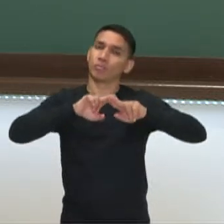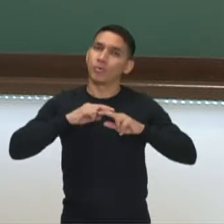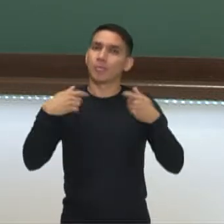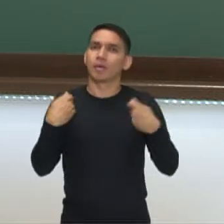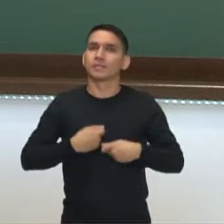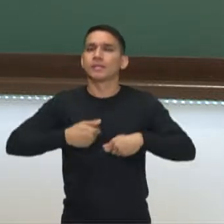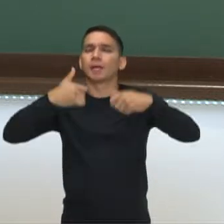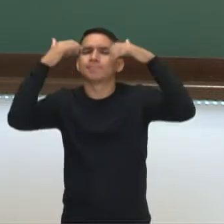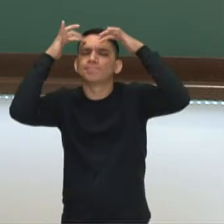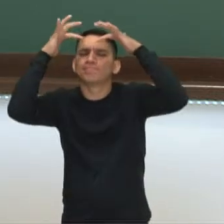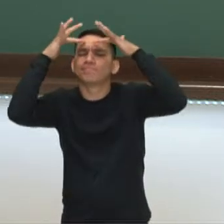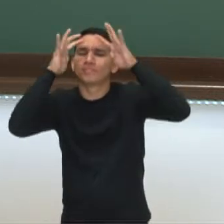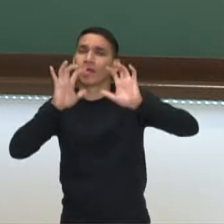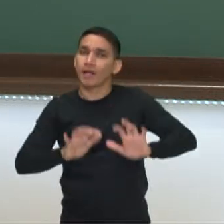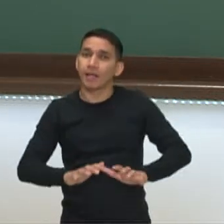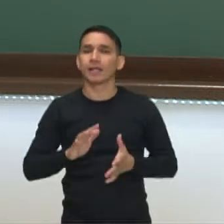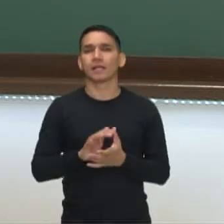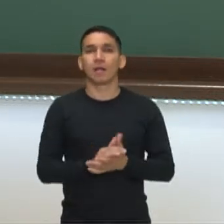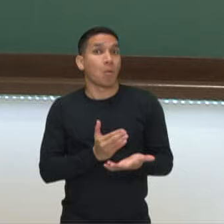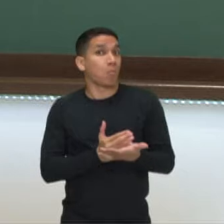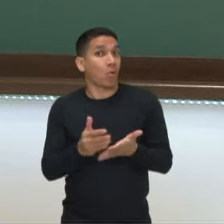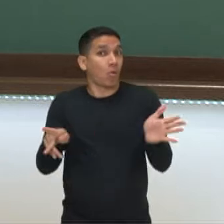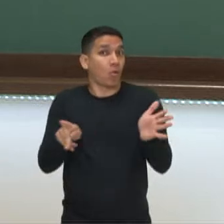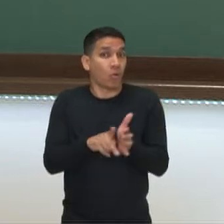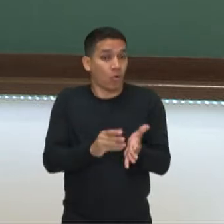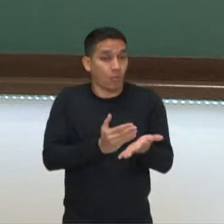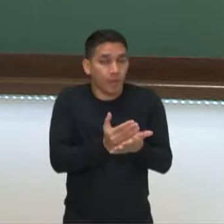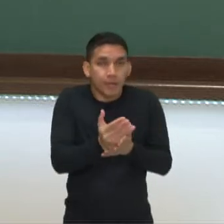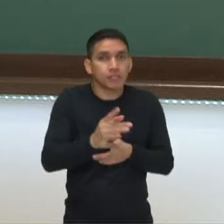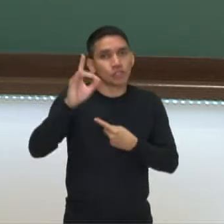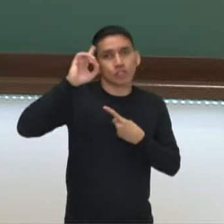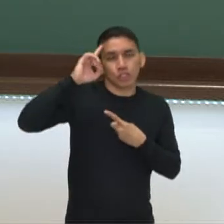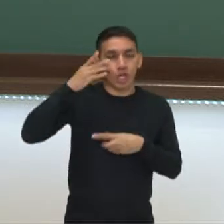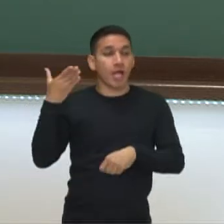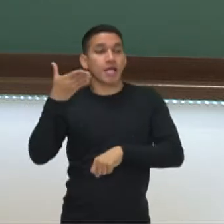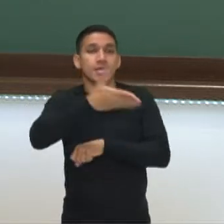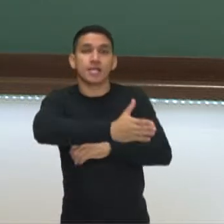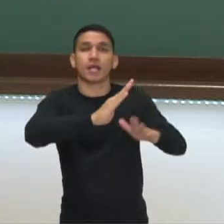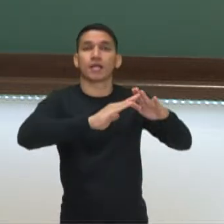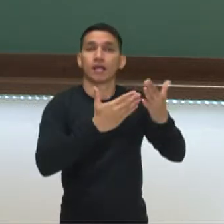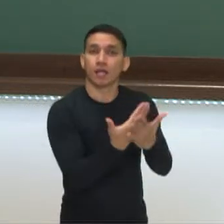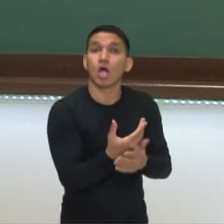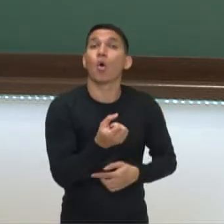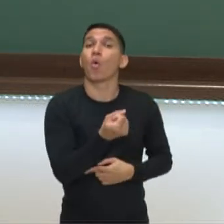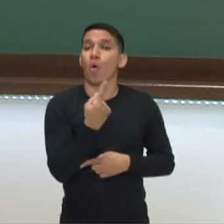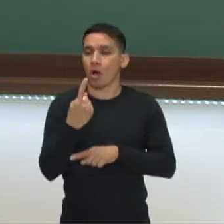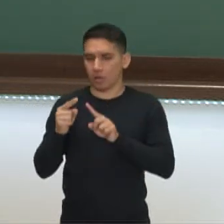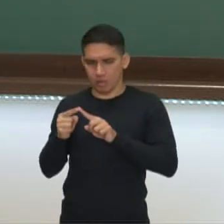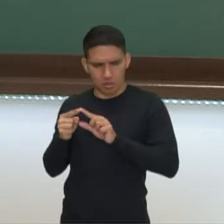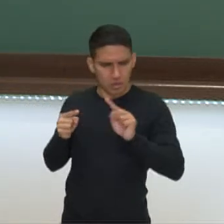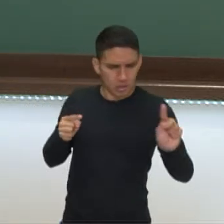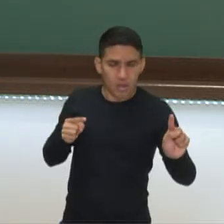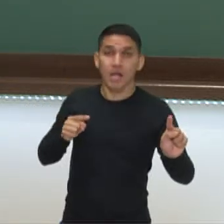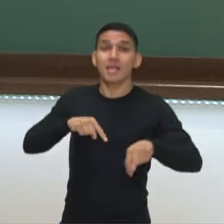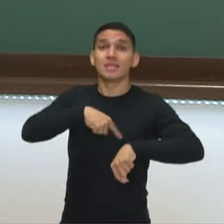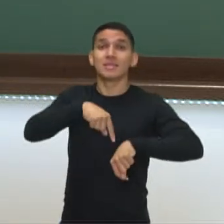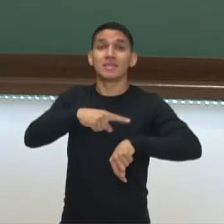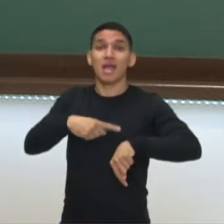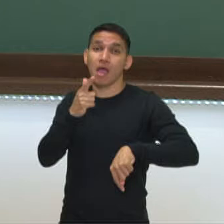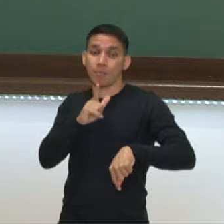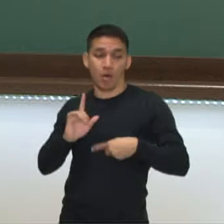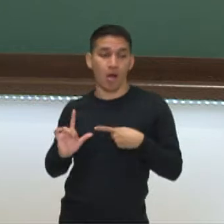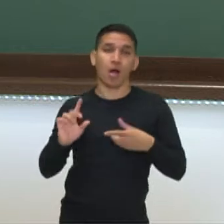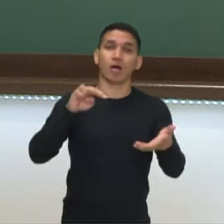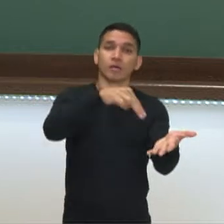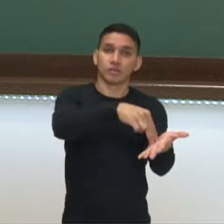nessa rotina, desde as tarefas diárias, né? Como ir à escola, quanto tempo você gasta de deslocamento até a escola,